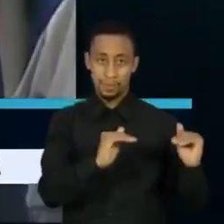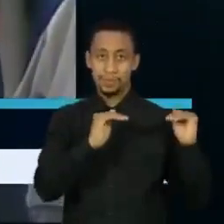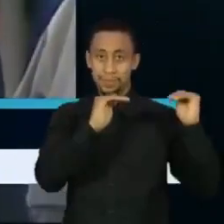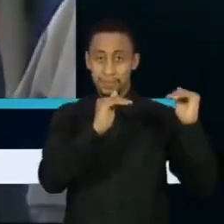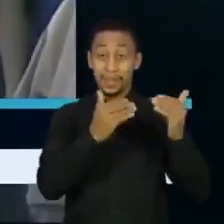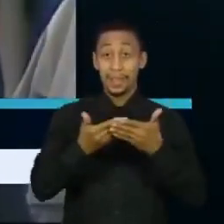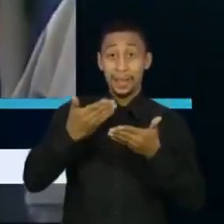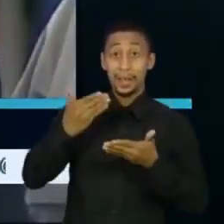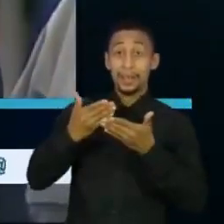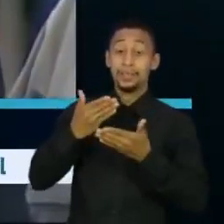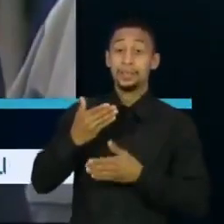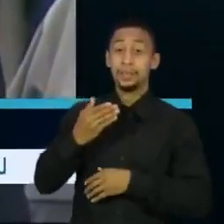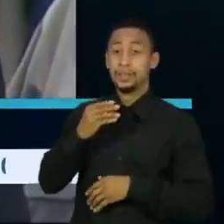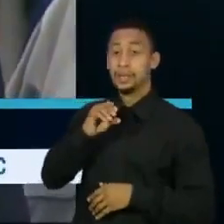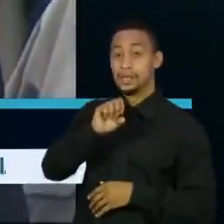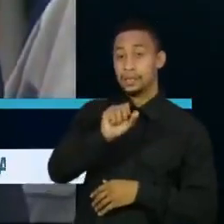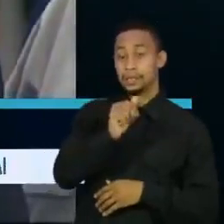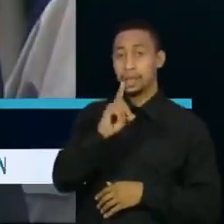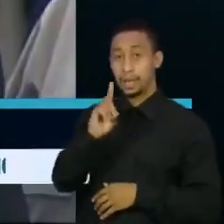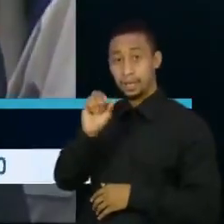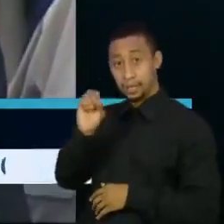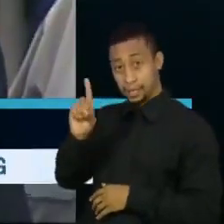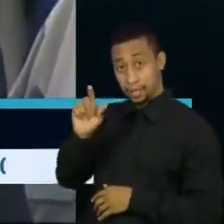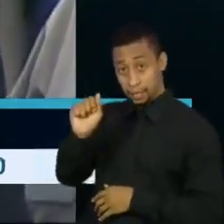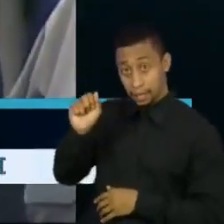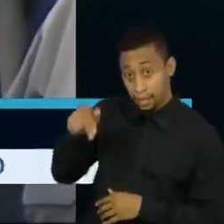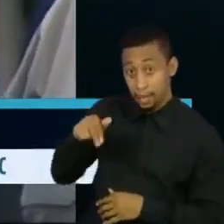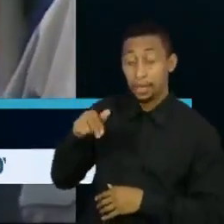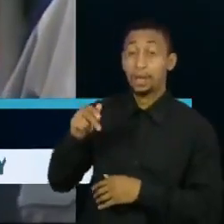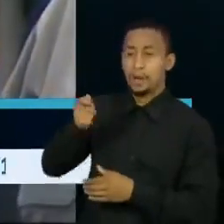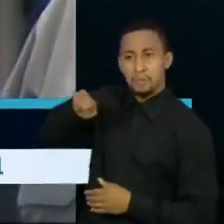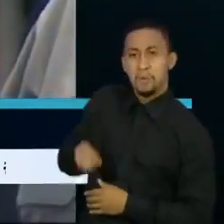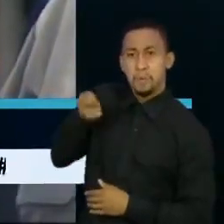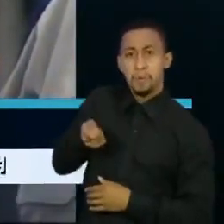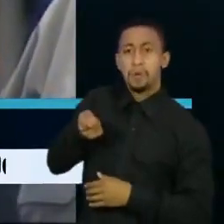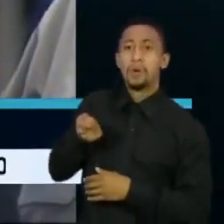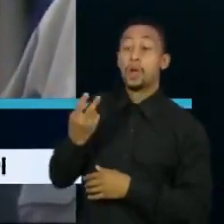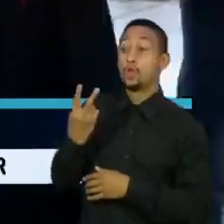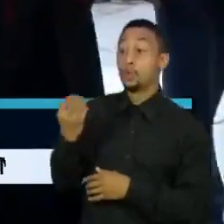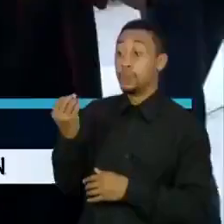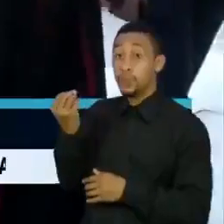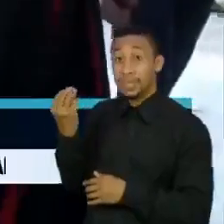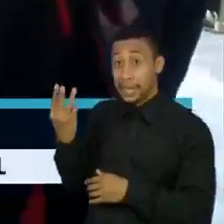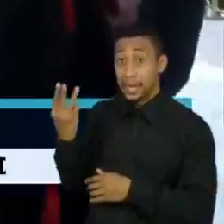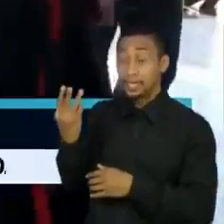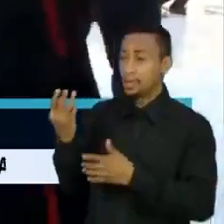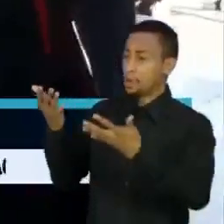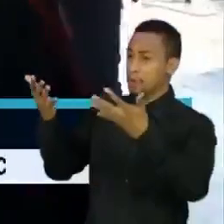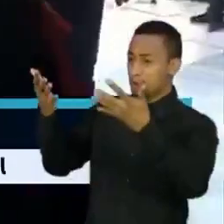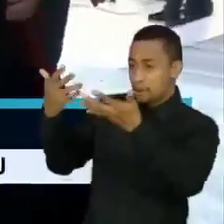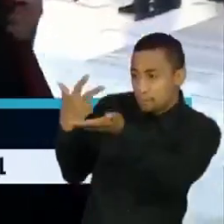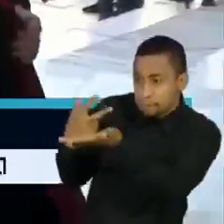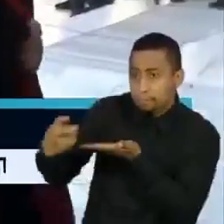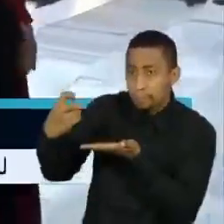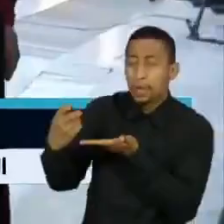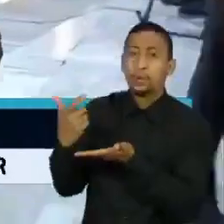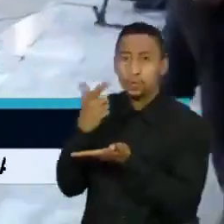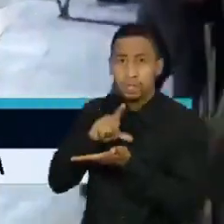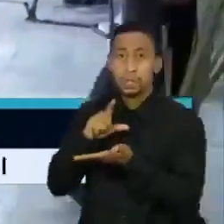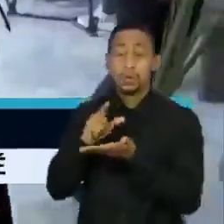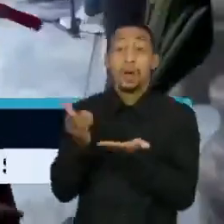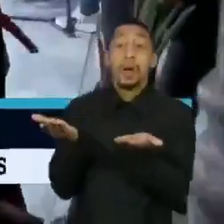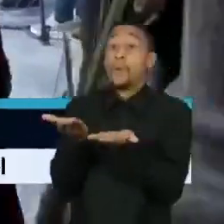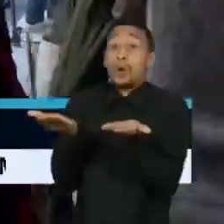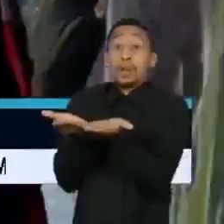do ditador Saddam Hussein, em 2003, a maior parte da população cristã deixou o país, restando atualmente menos